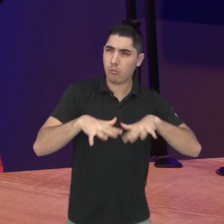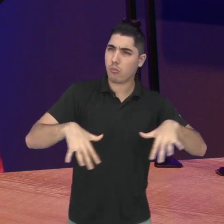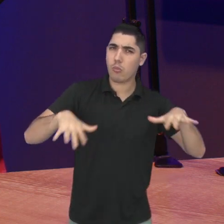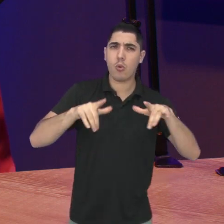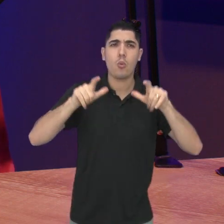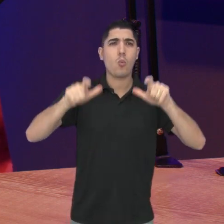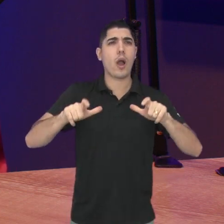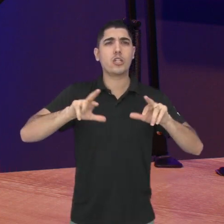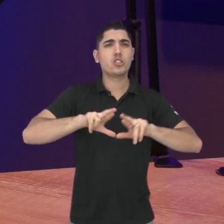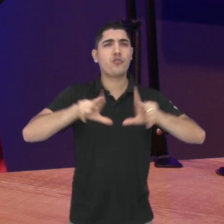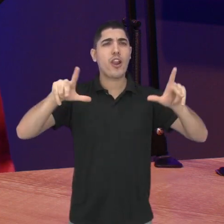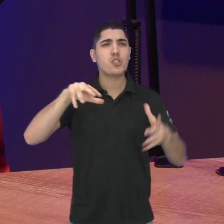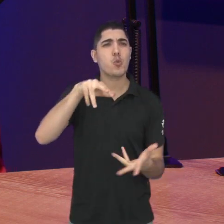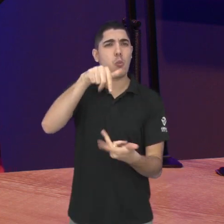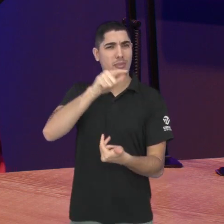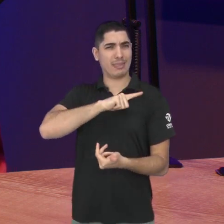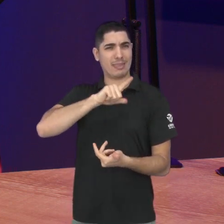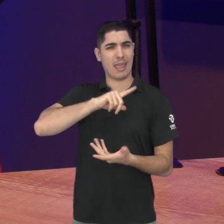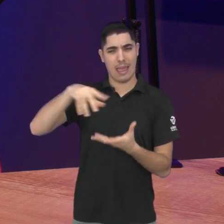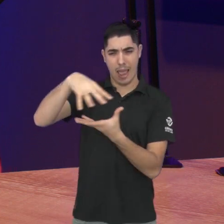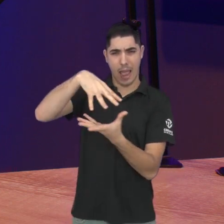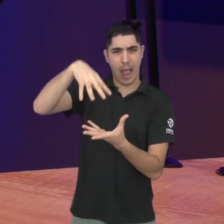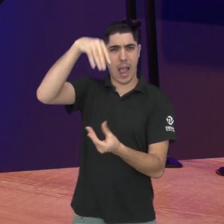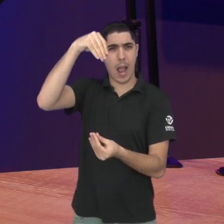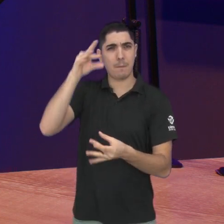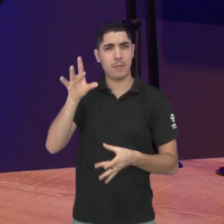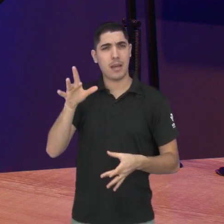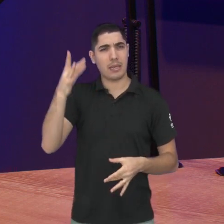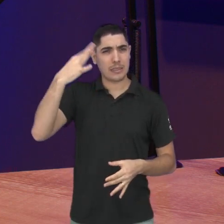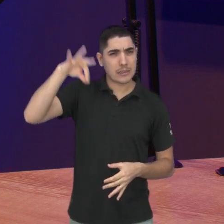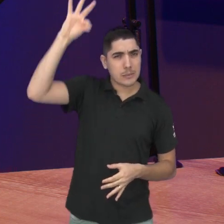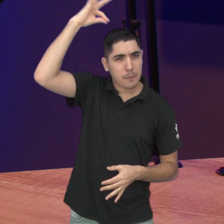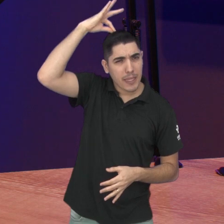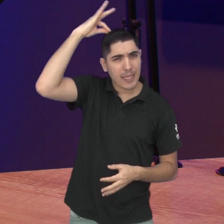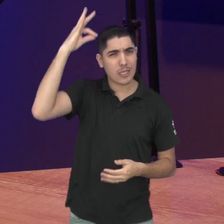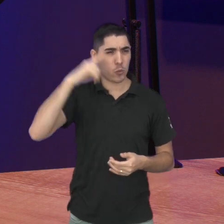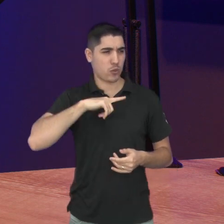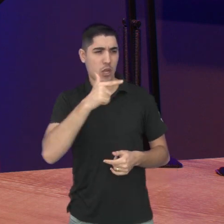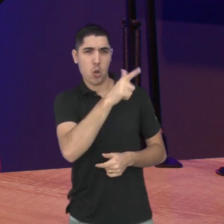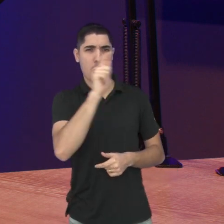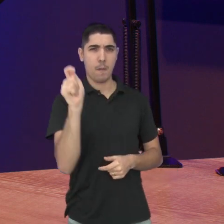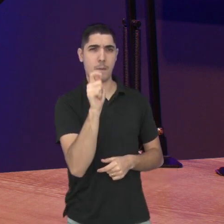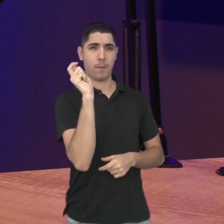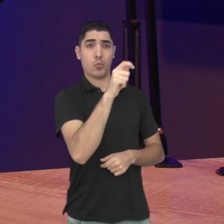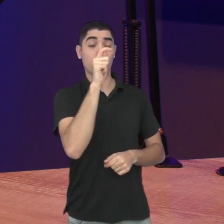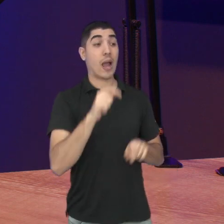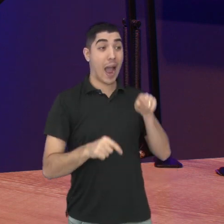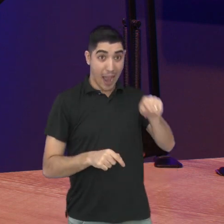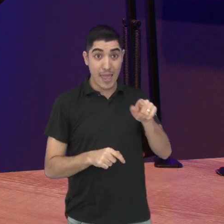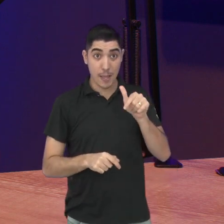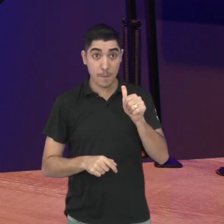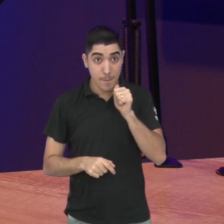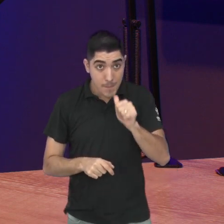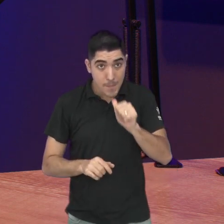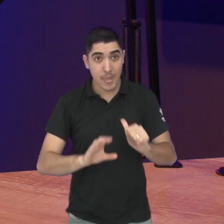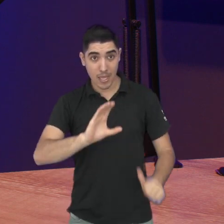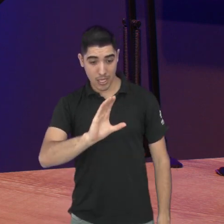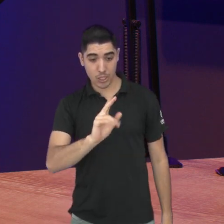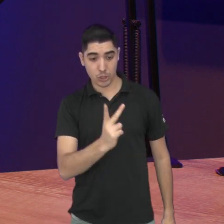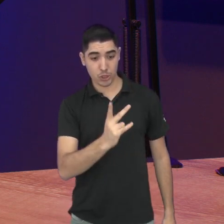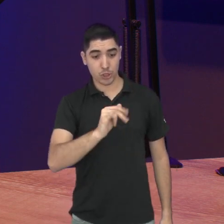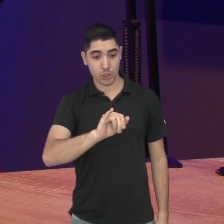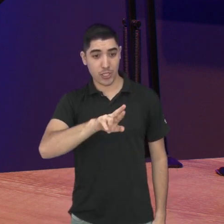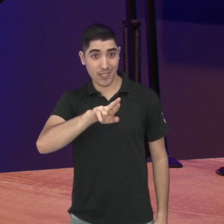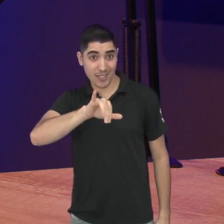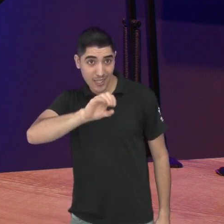vários espíritos e criaturas diferentes e feiticeiros. E a Chihiro, ela fica presa nesse mundo e ela